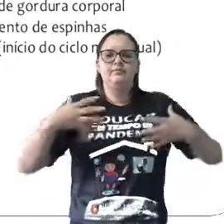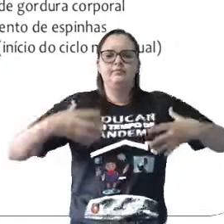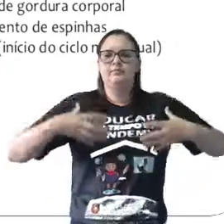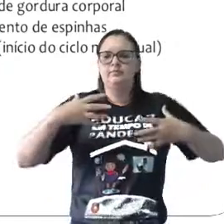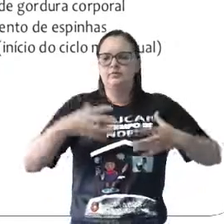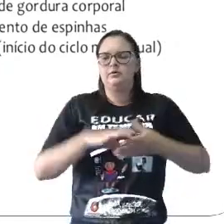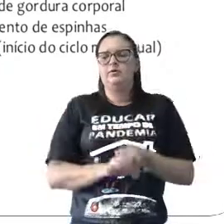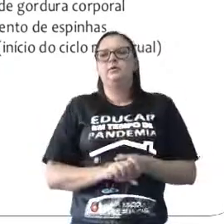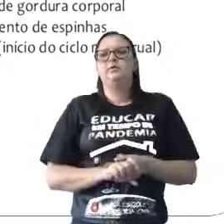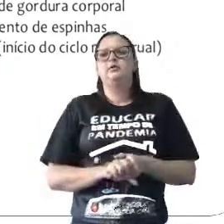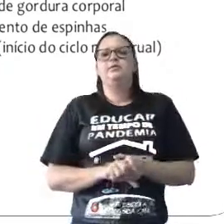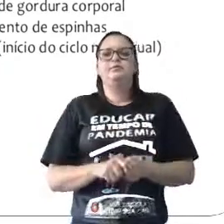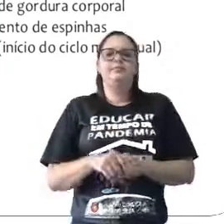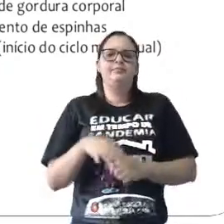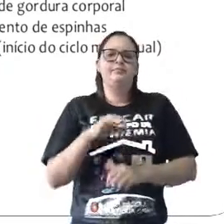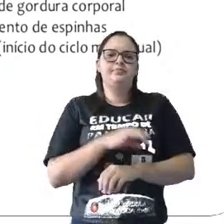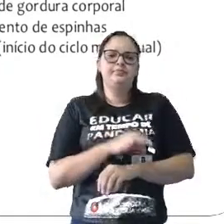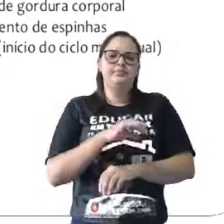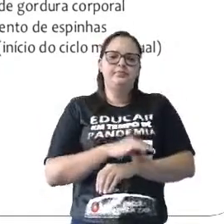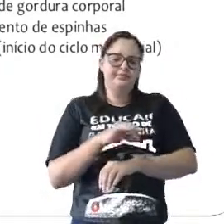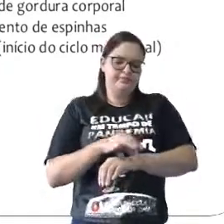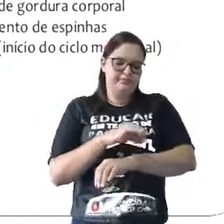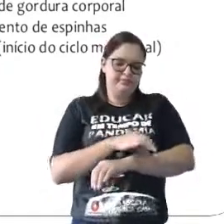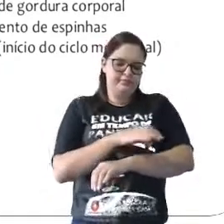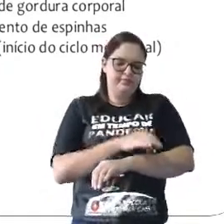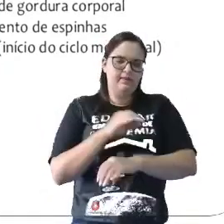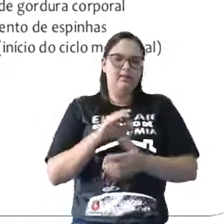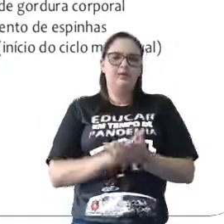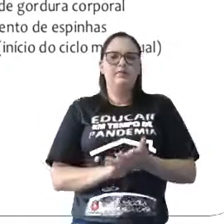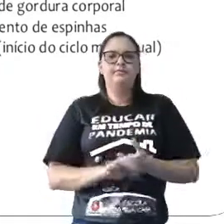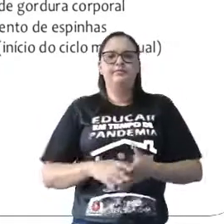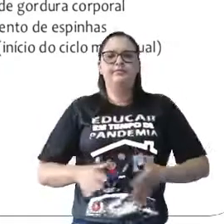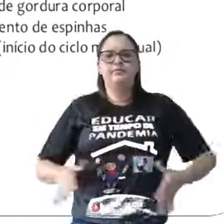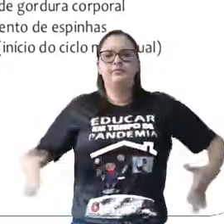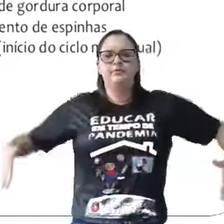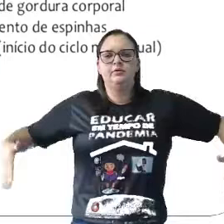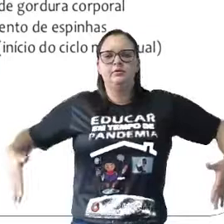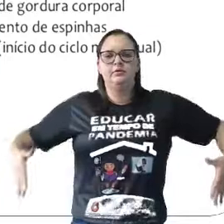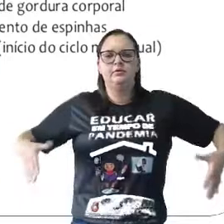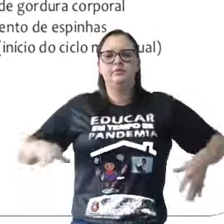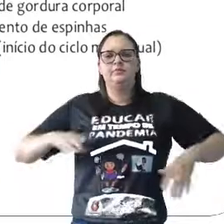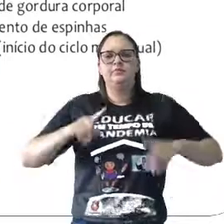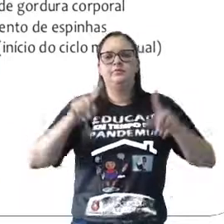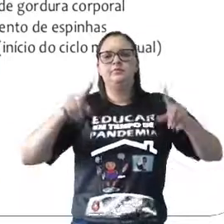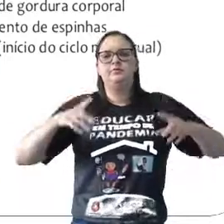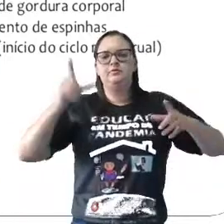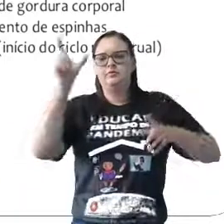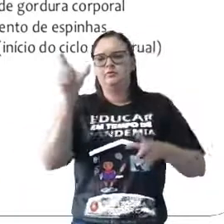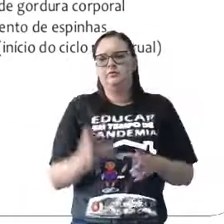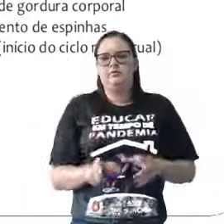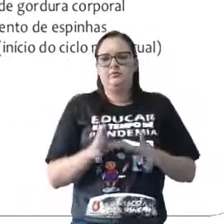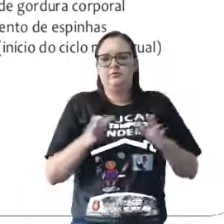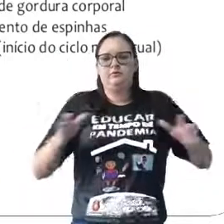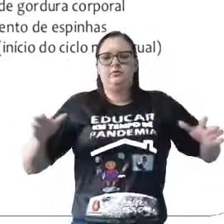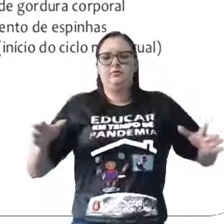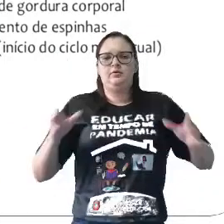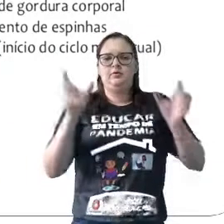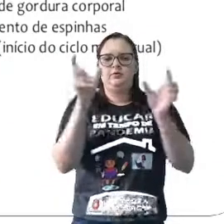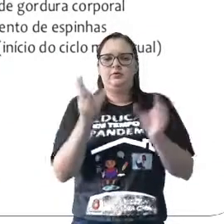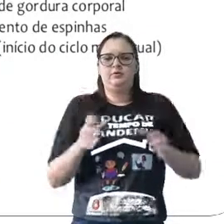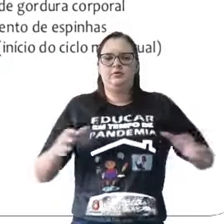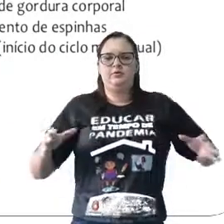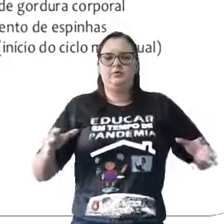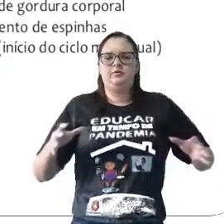o surgimento de pelos no corpo também, um alargamento do quadril, que aí é a preparação do corpo feminino para poder abrigar o